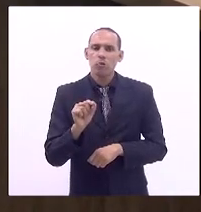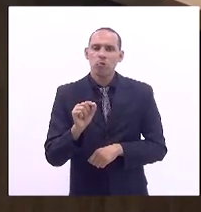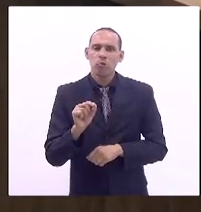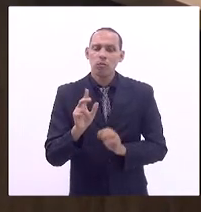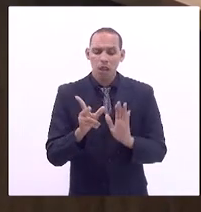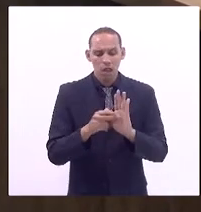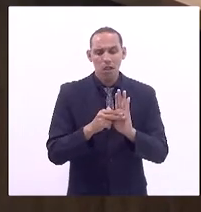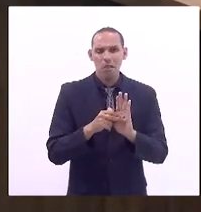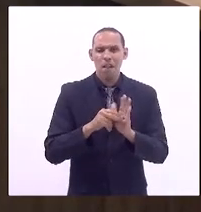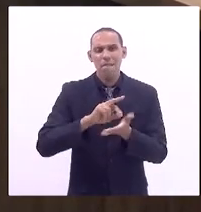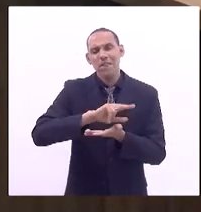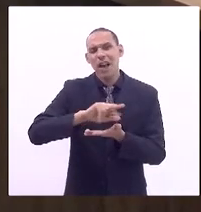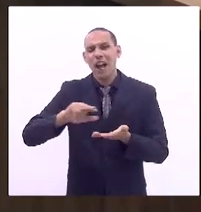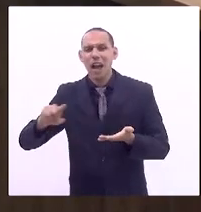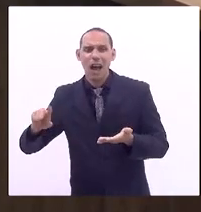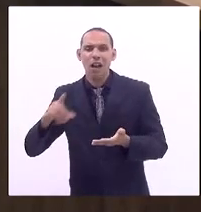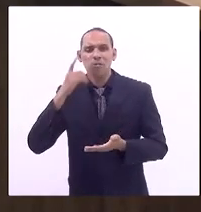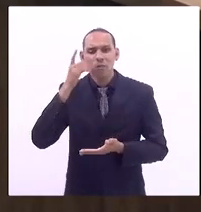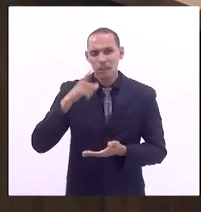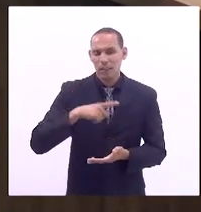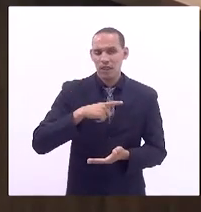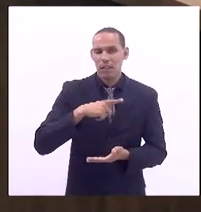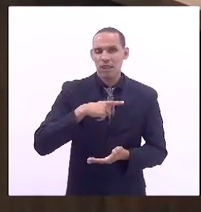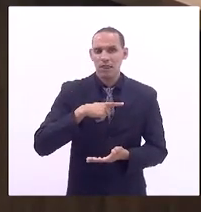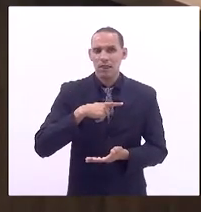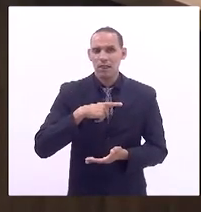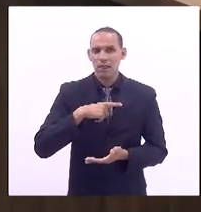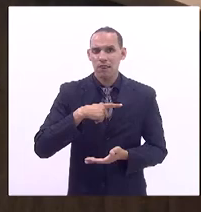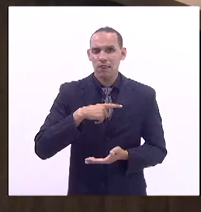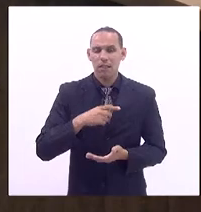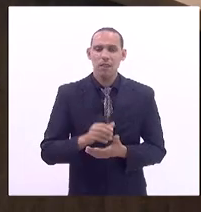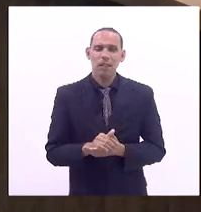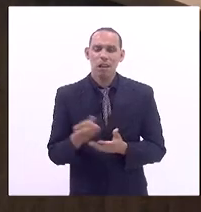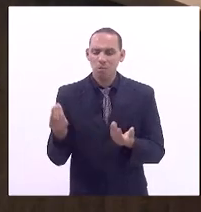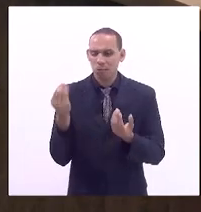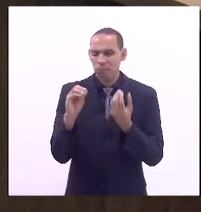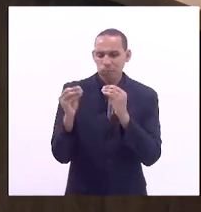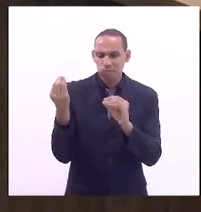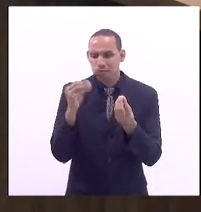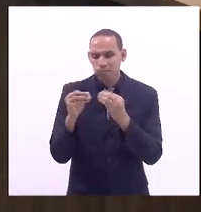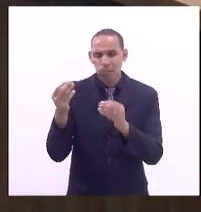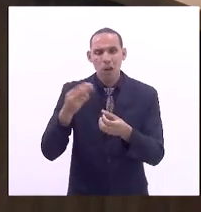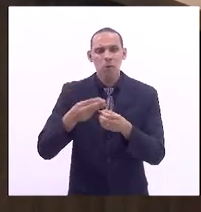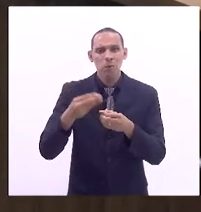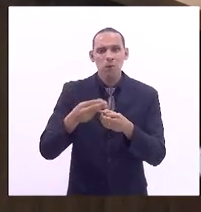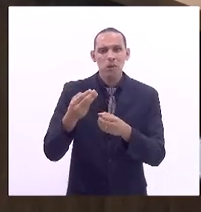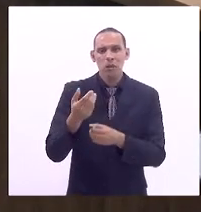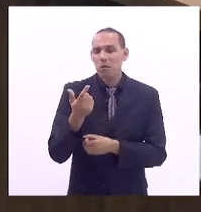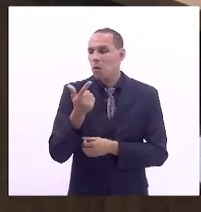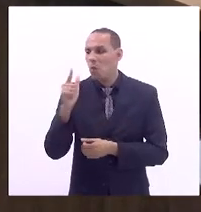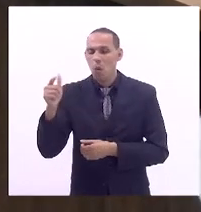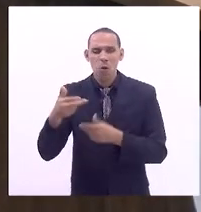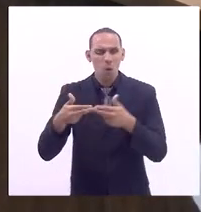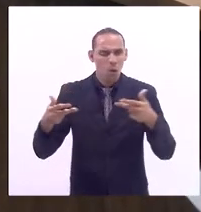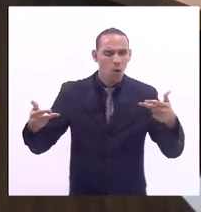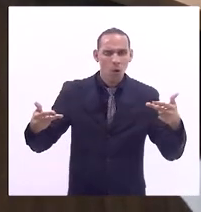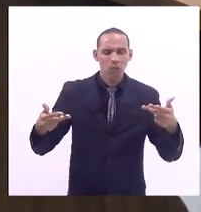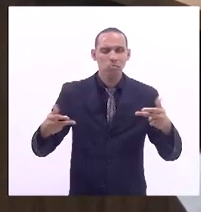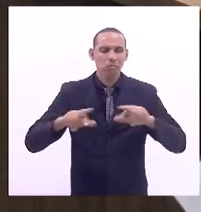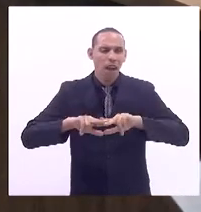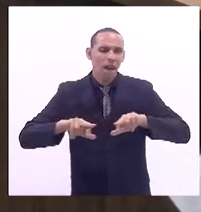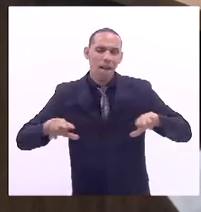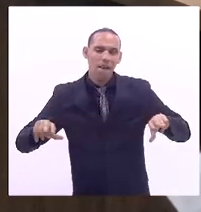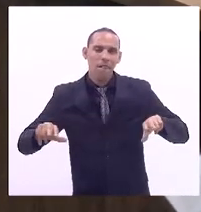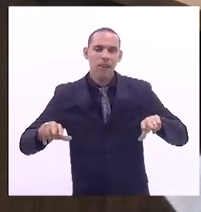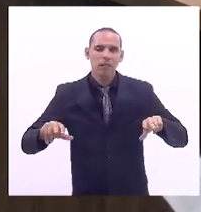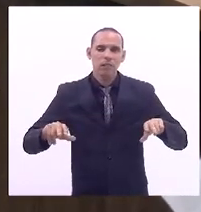emendas de diversos deputados incluindo mundos de outros municípios e além